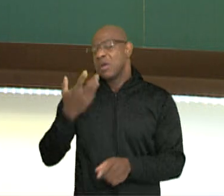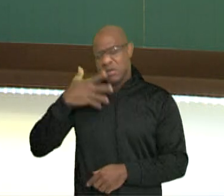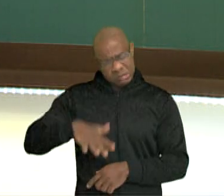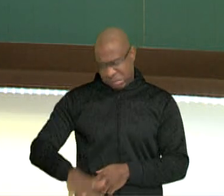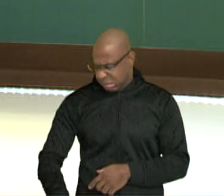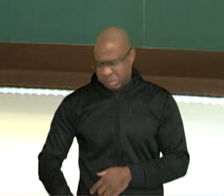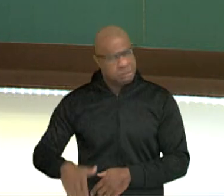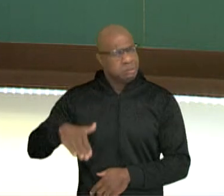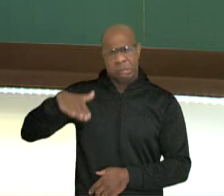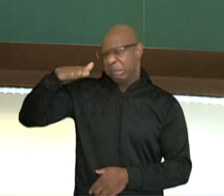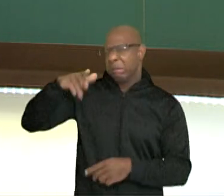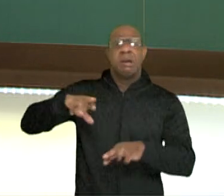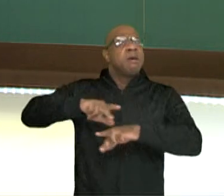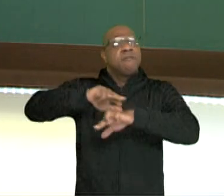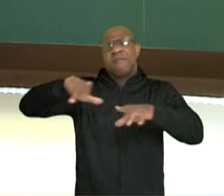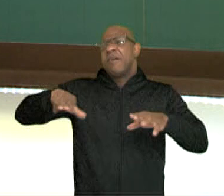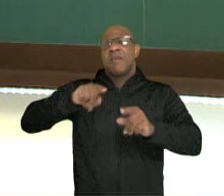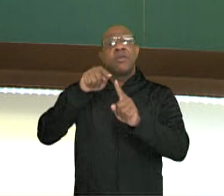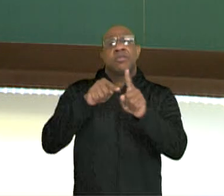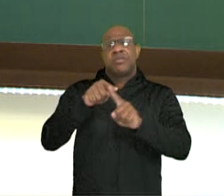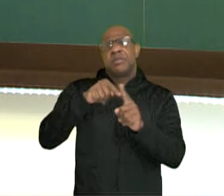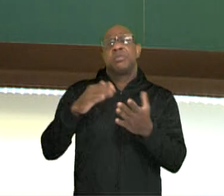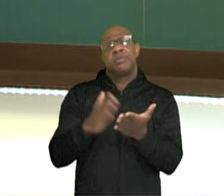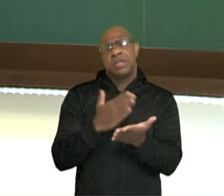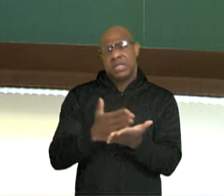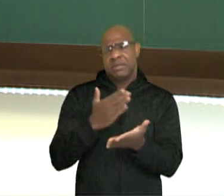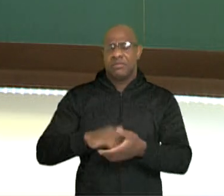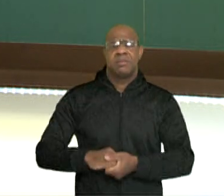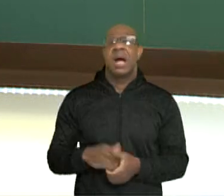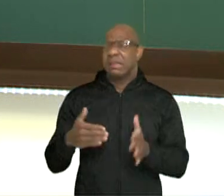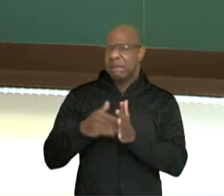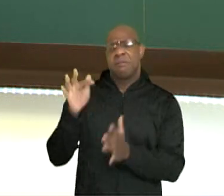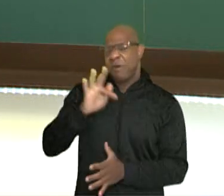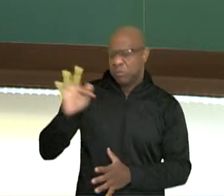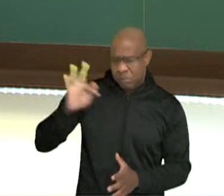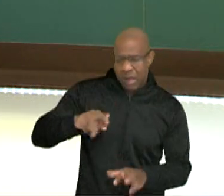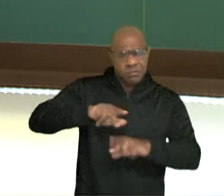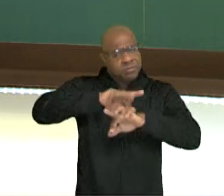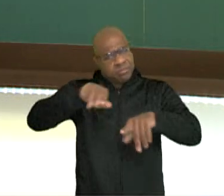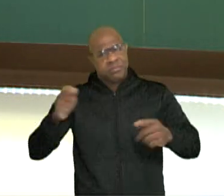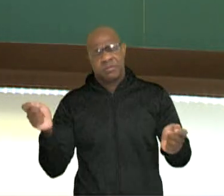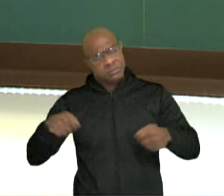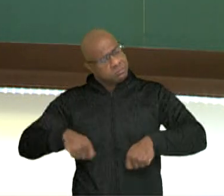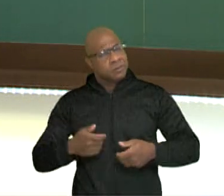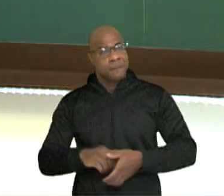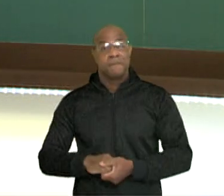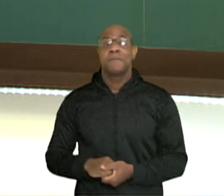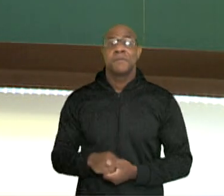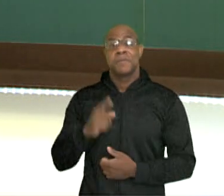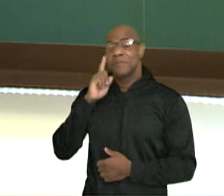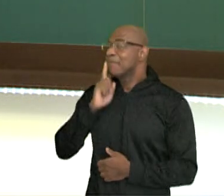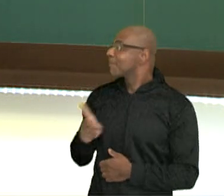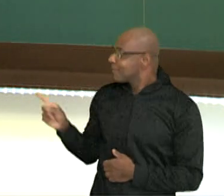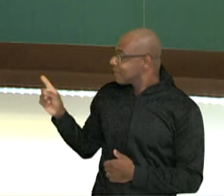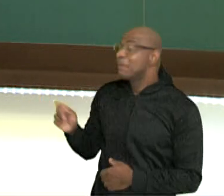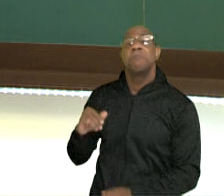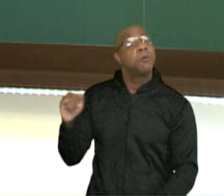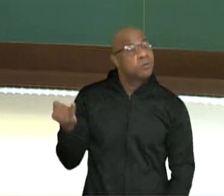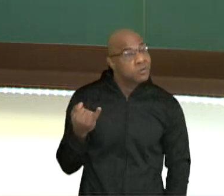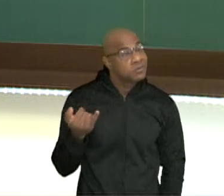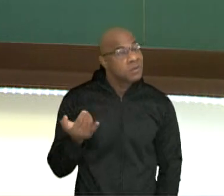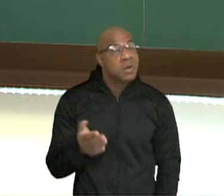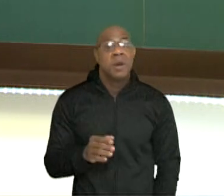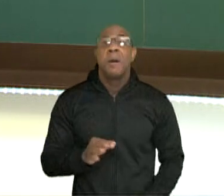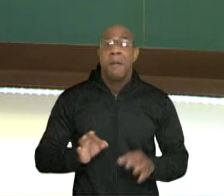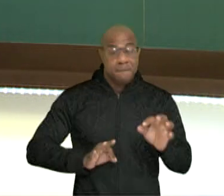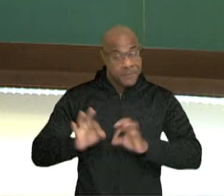de ficção científica e acadêmica. Olha que interessante isso, né? Então, um projeto bem importante de